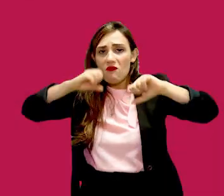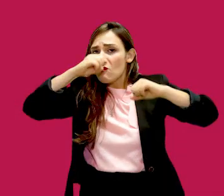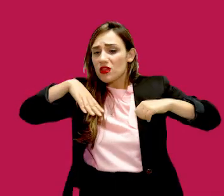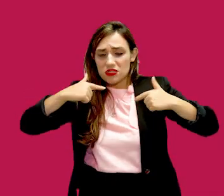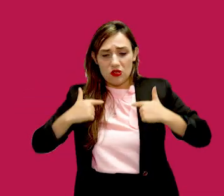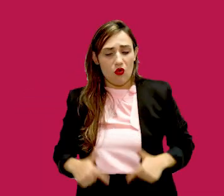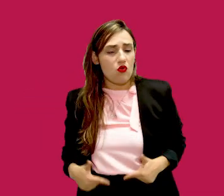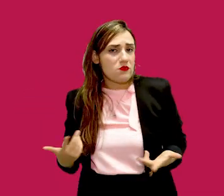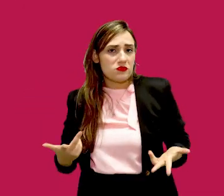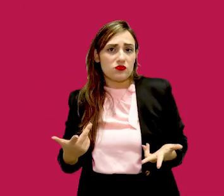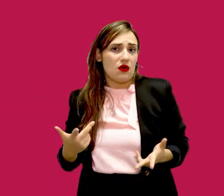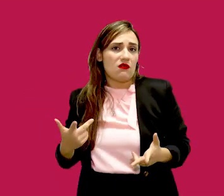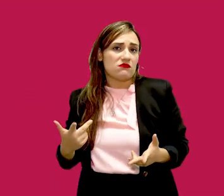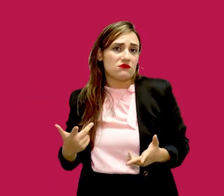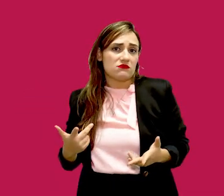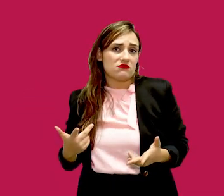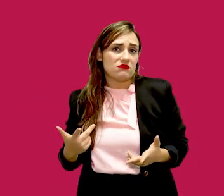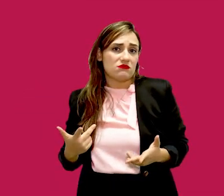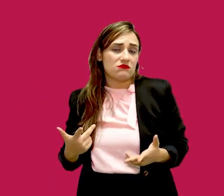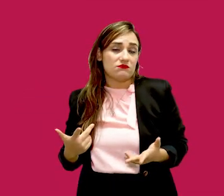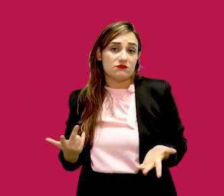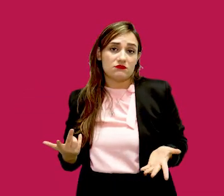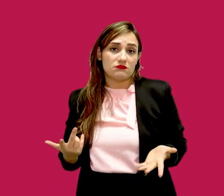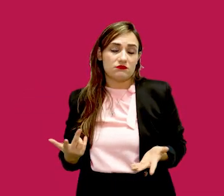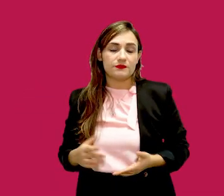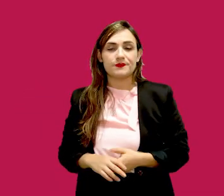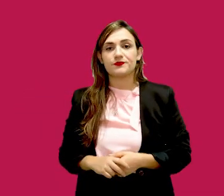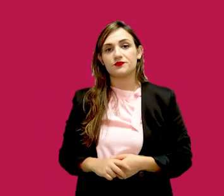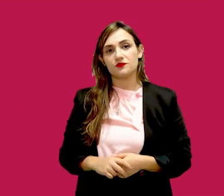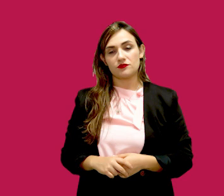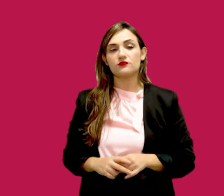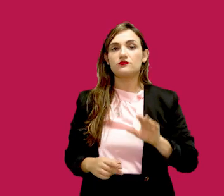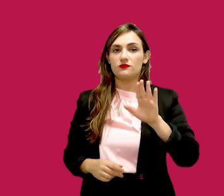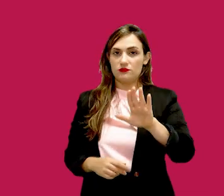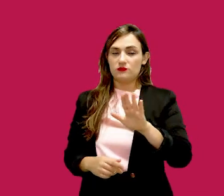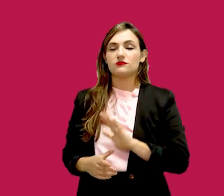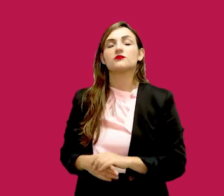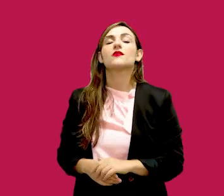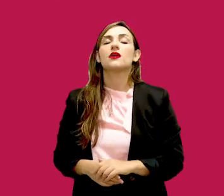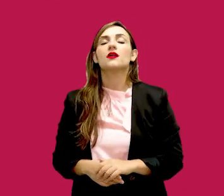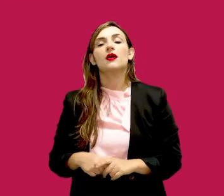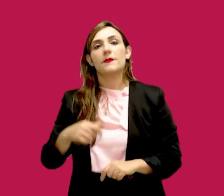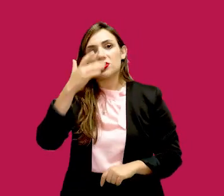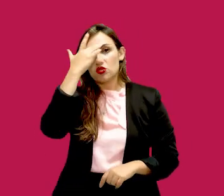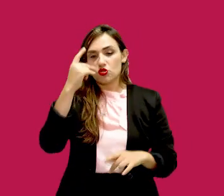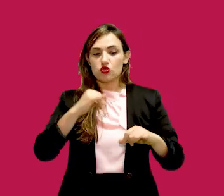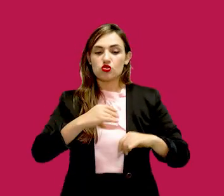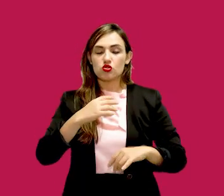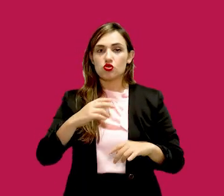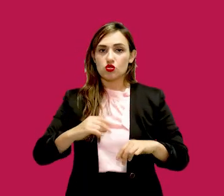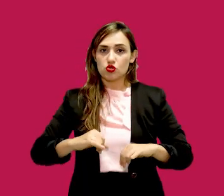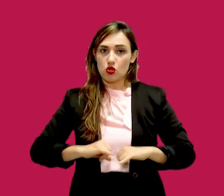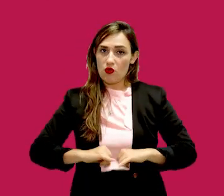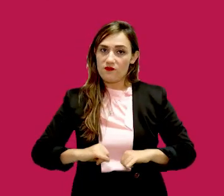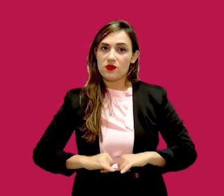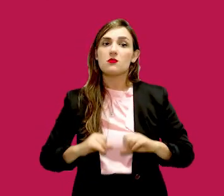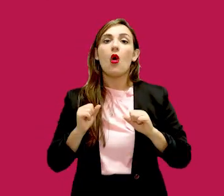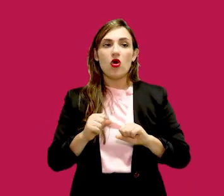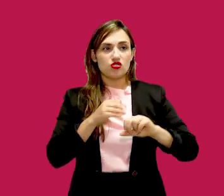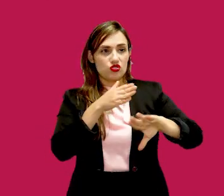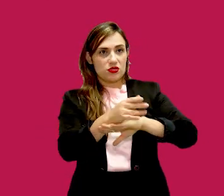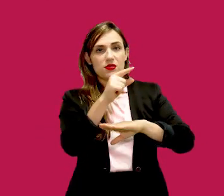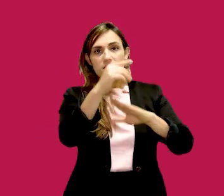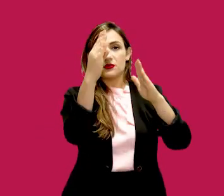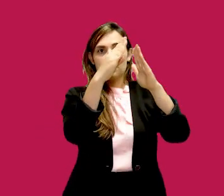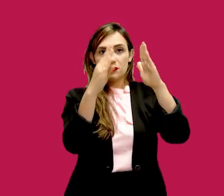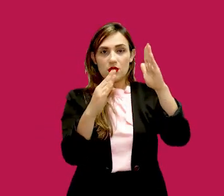sociais? Então, essa vítima ela vai procurar, né, nos procurar dentro da Casa da Mulher Brasileira, procurar a Delegacia da Mulher, fazer